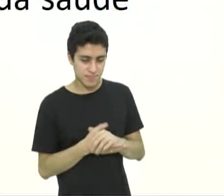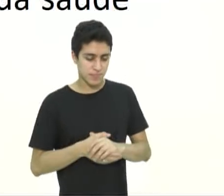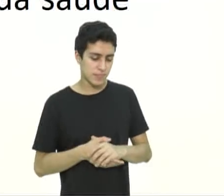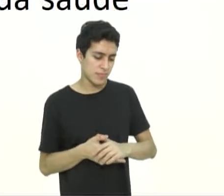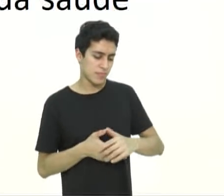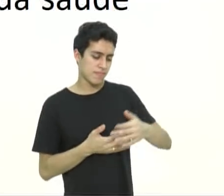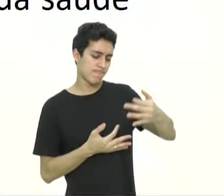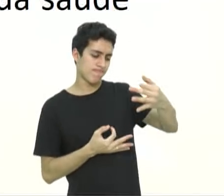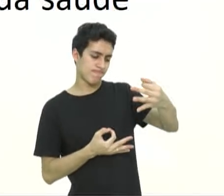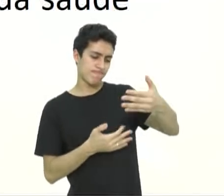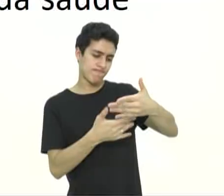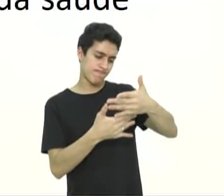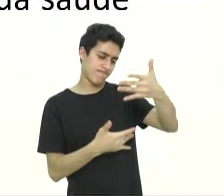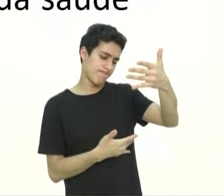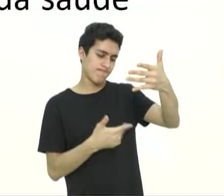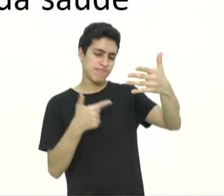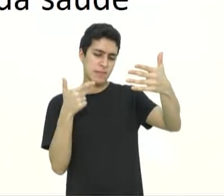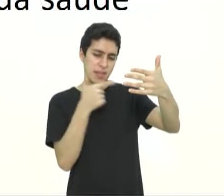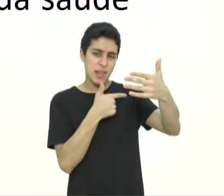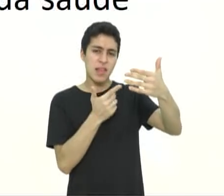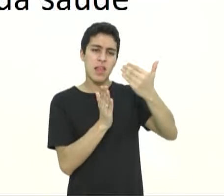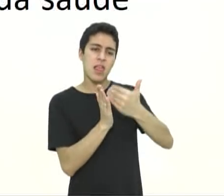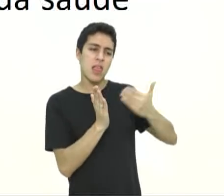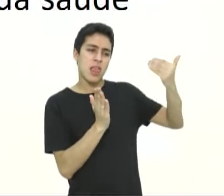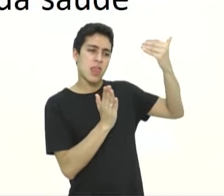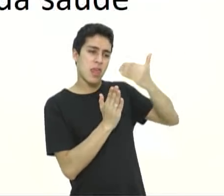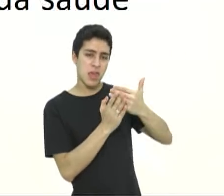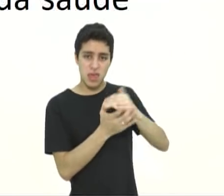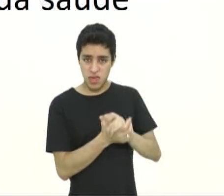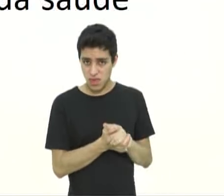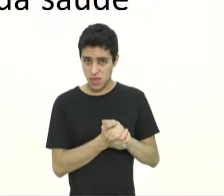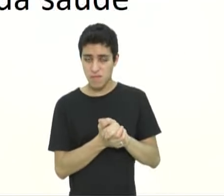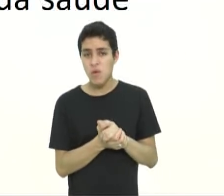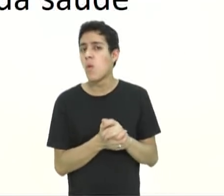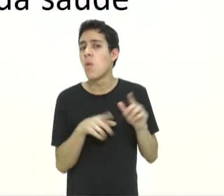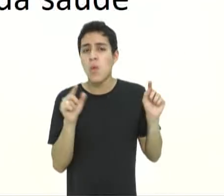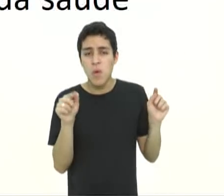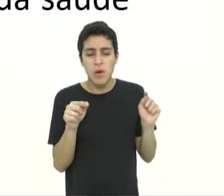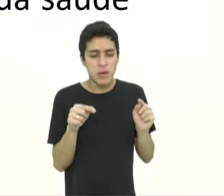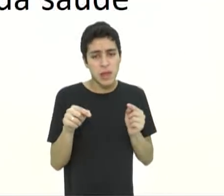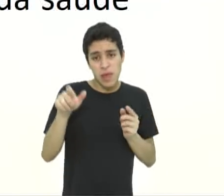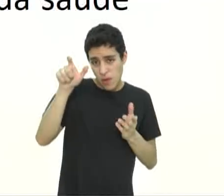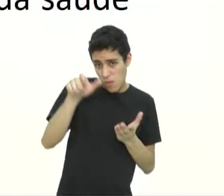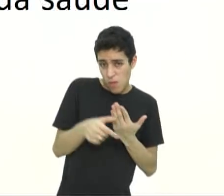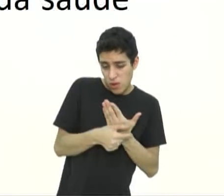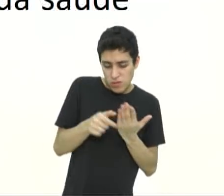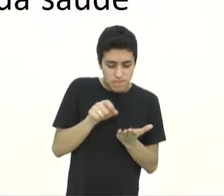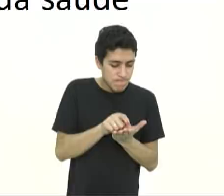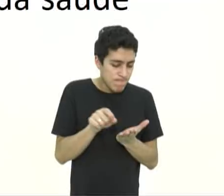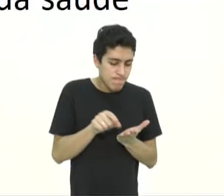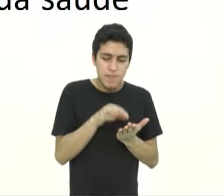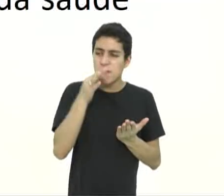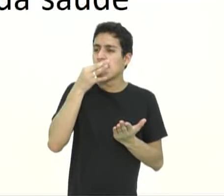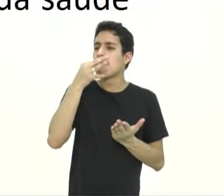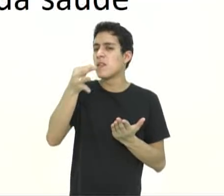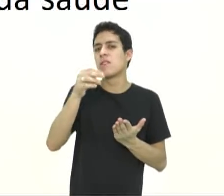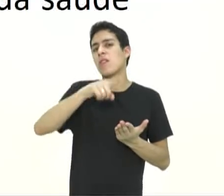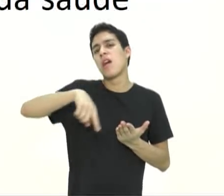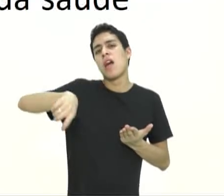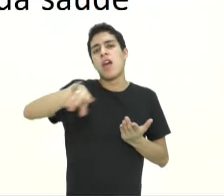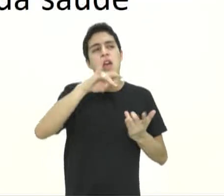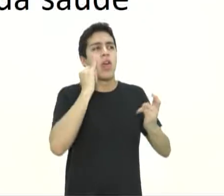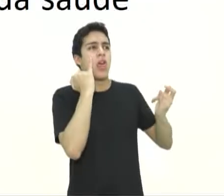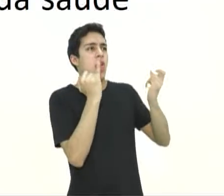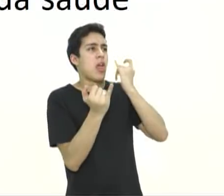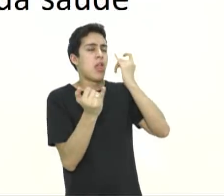do exagero e do humor, o autor faz um tipo de crítica ao excesso de informações às quais estamos